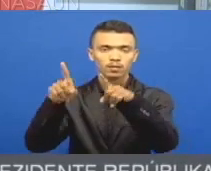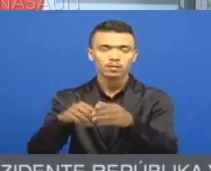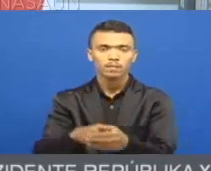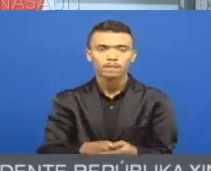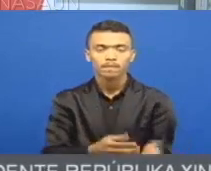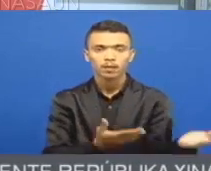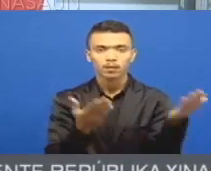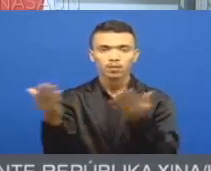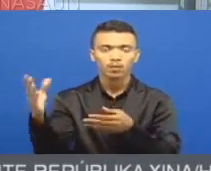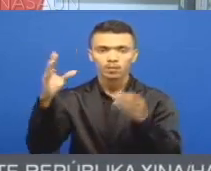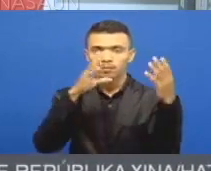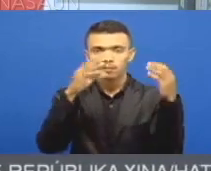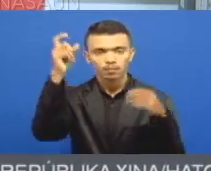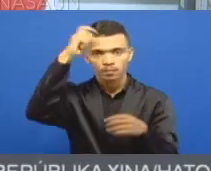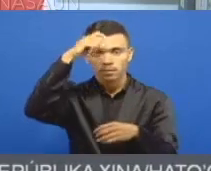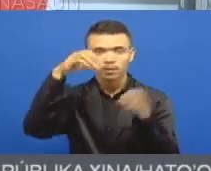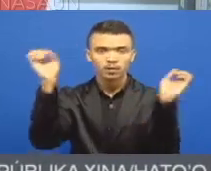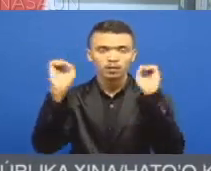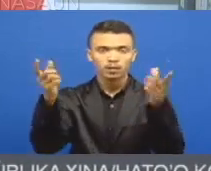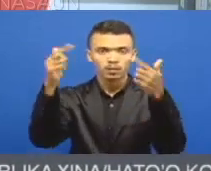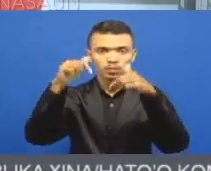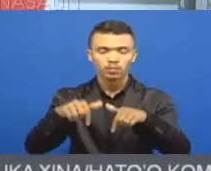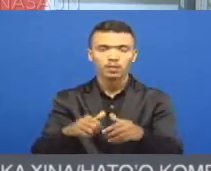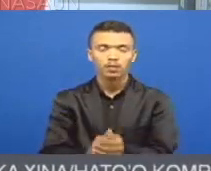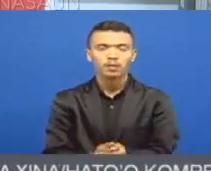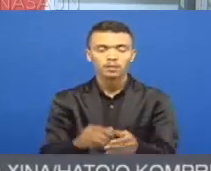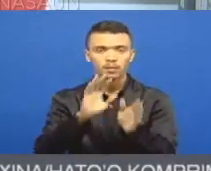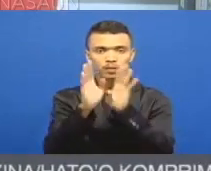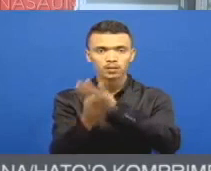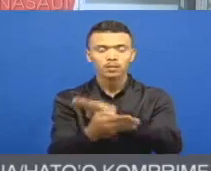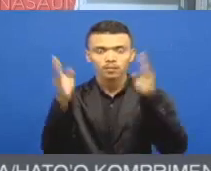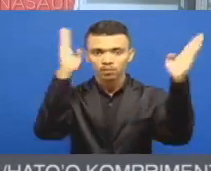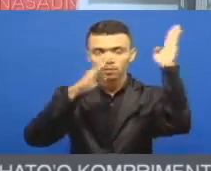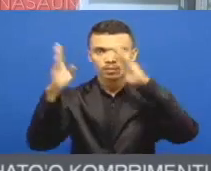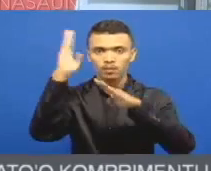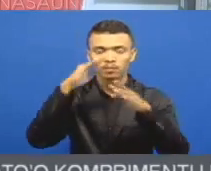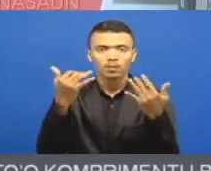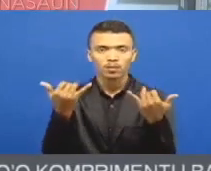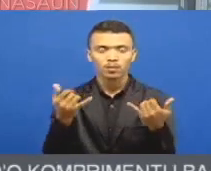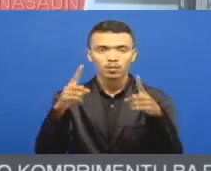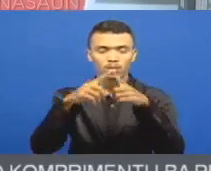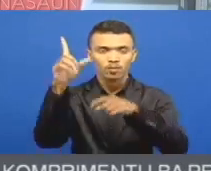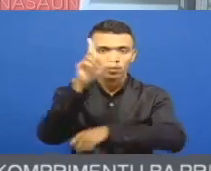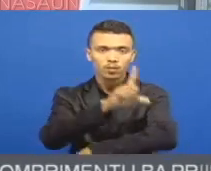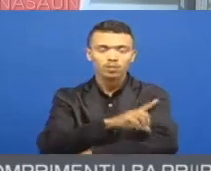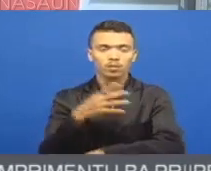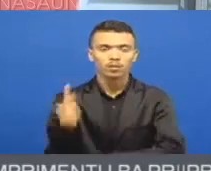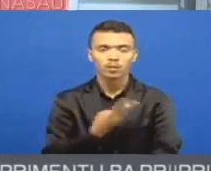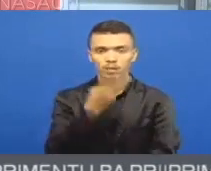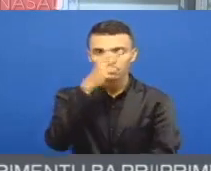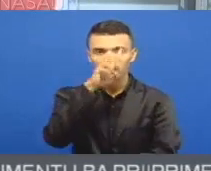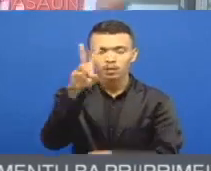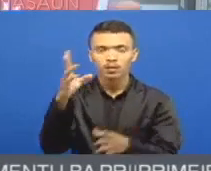nebe experiencia la ihe odi fila fale mai ida de mak sai problema mai be ohin loron ita bele hare kata vontade